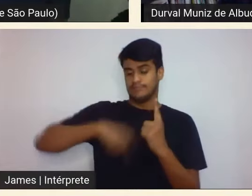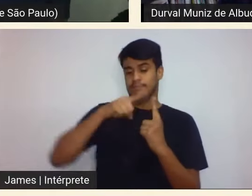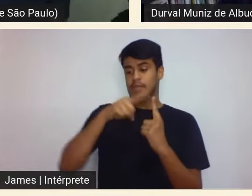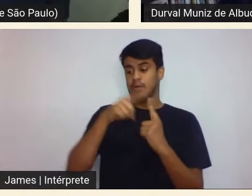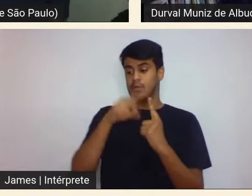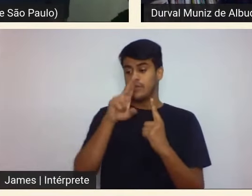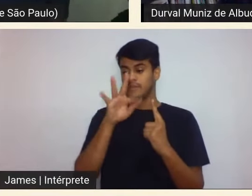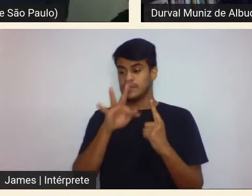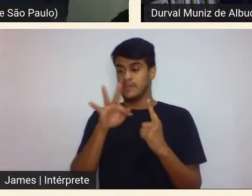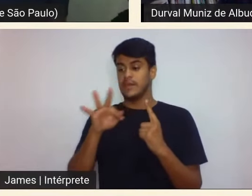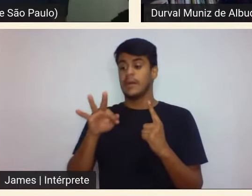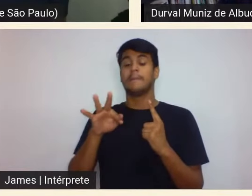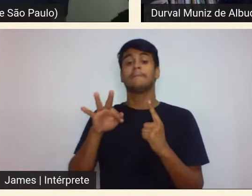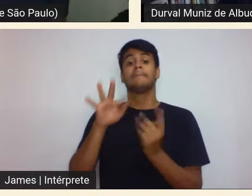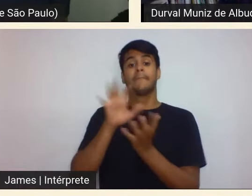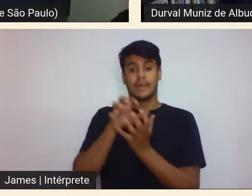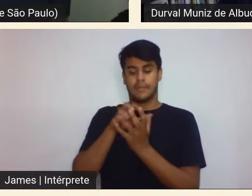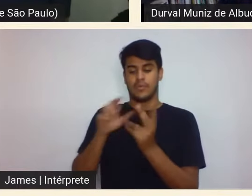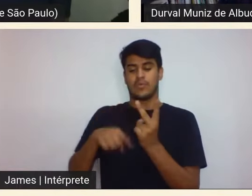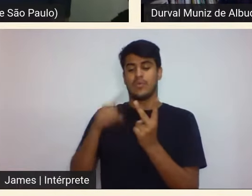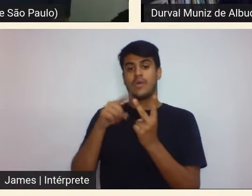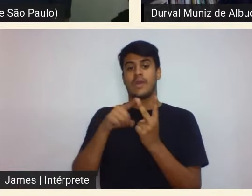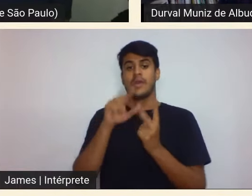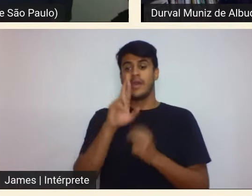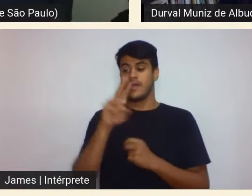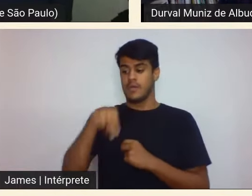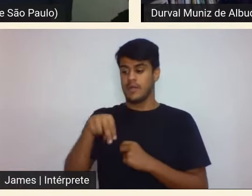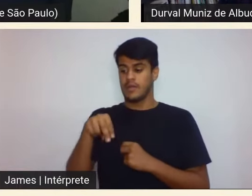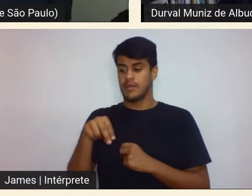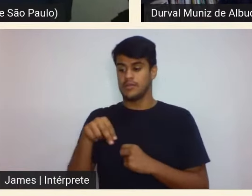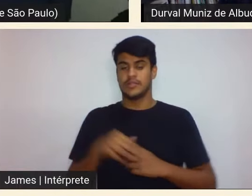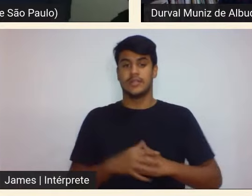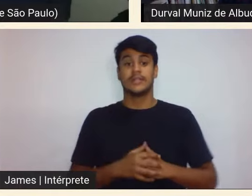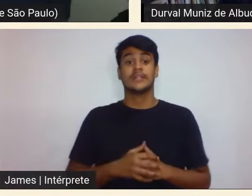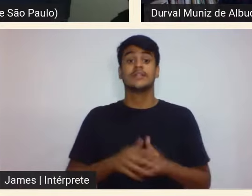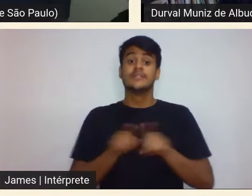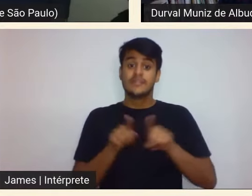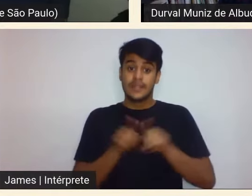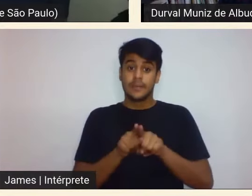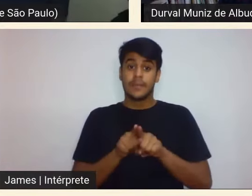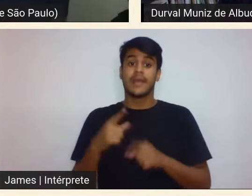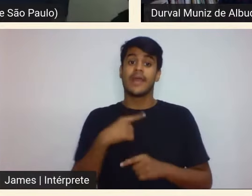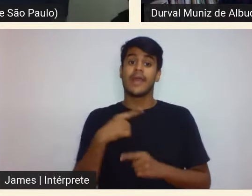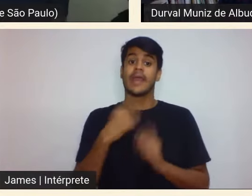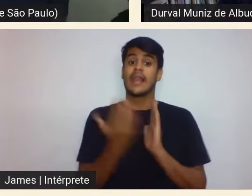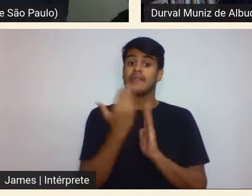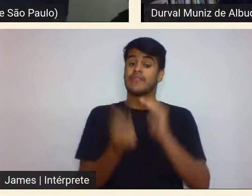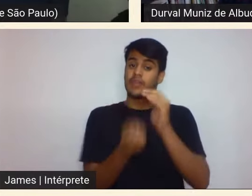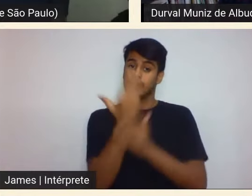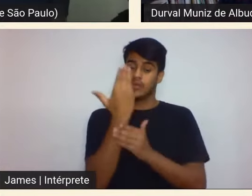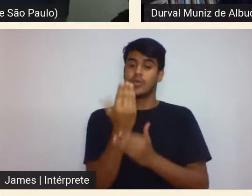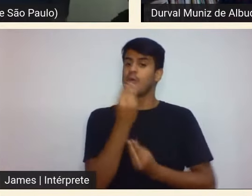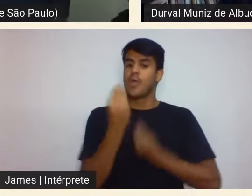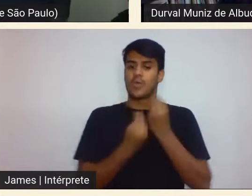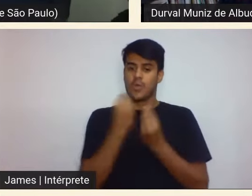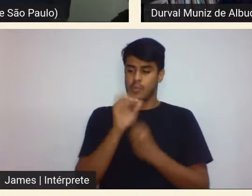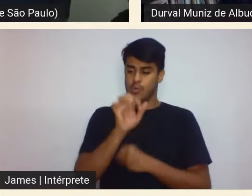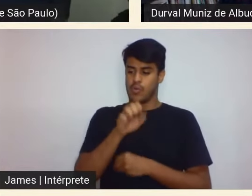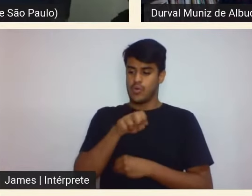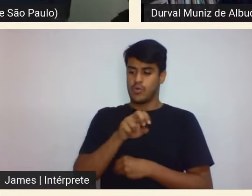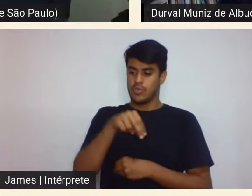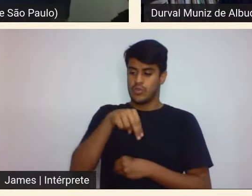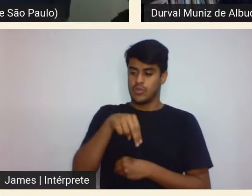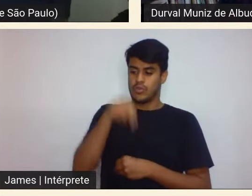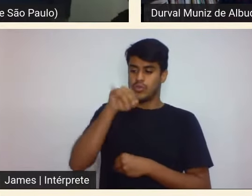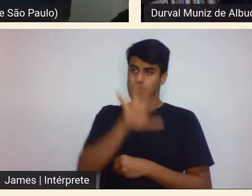de Pernambuco e do Rio Grande do Norte. É autor de livros como A Invenção do Nordeste e Outras Artes, publicado pela